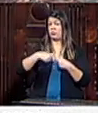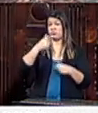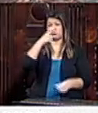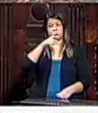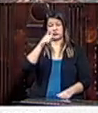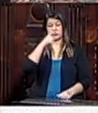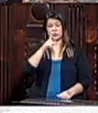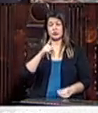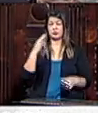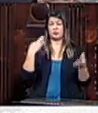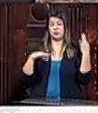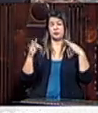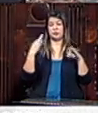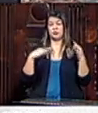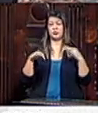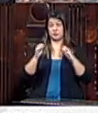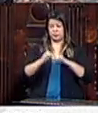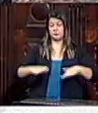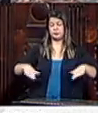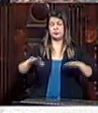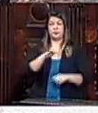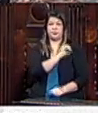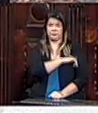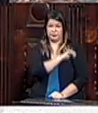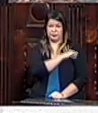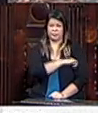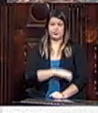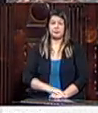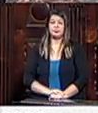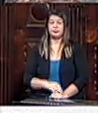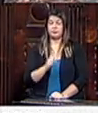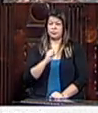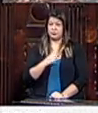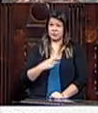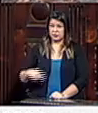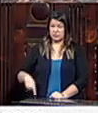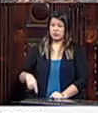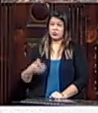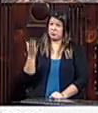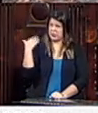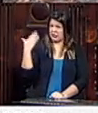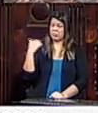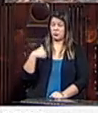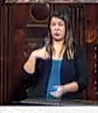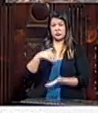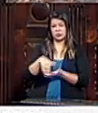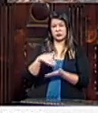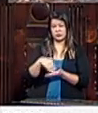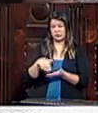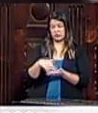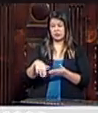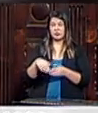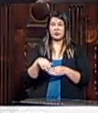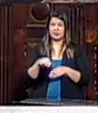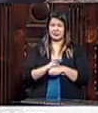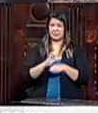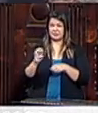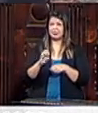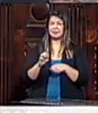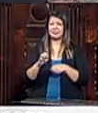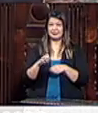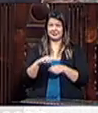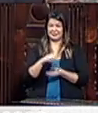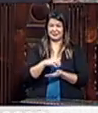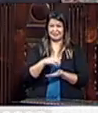ferroviária turística no âmbito do estado do Rio de Janeiro. Senhor presidente, quando eu exerci o cargo de secretário de Estado de Transportes, nós desenvolvemos